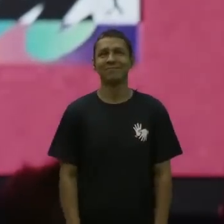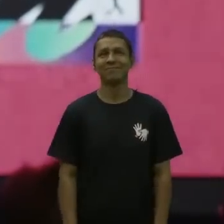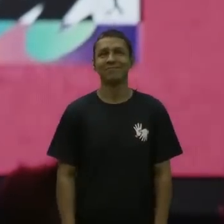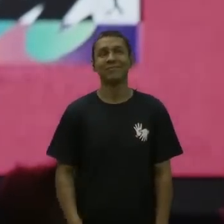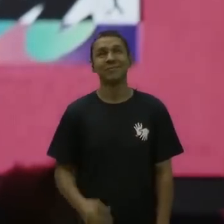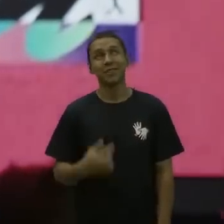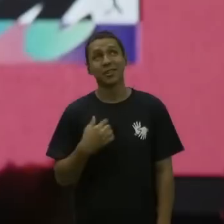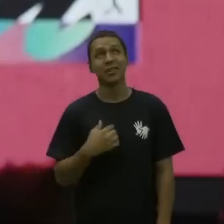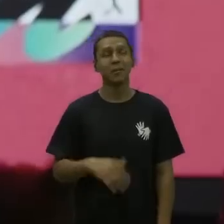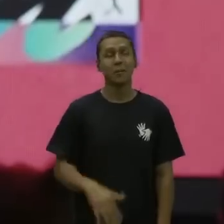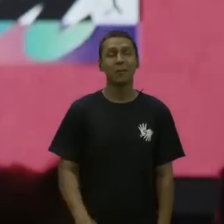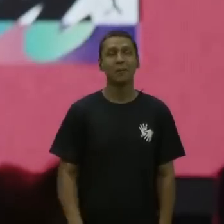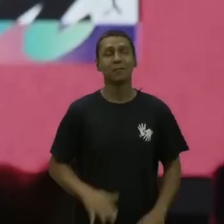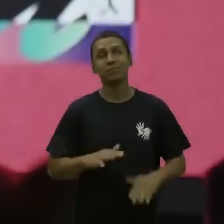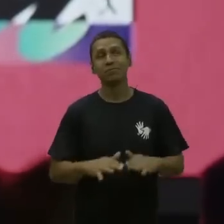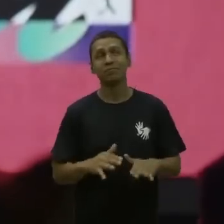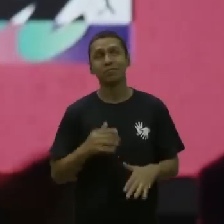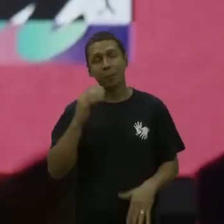Eu achei.